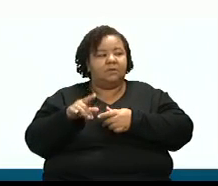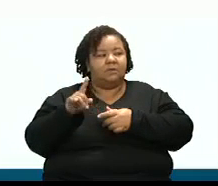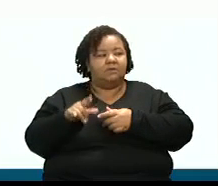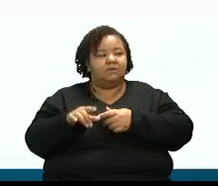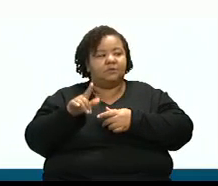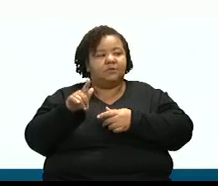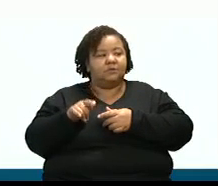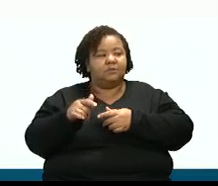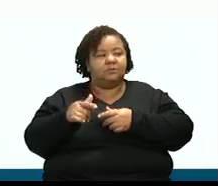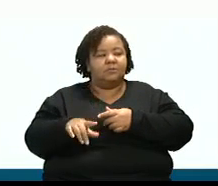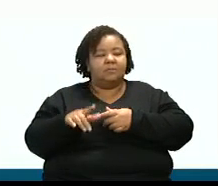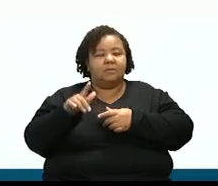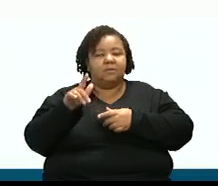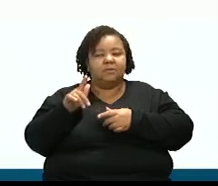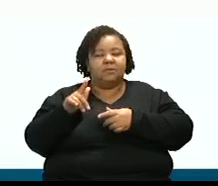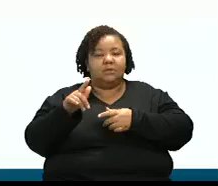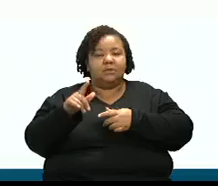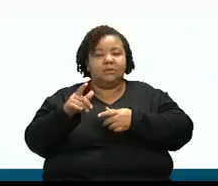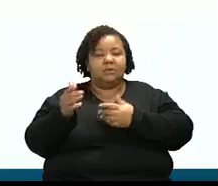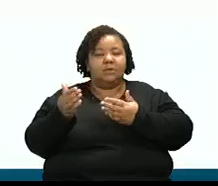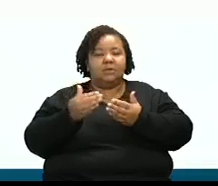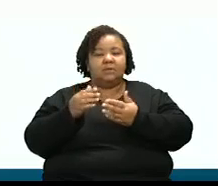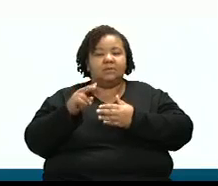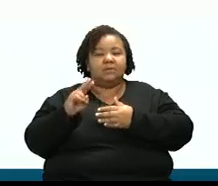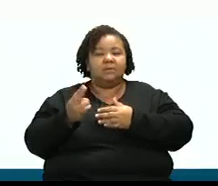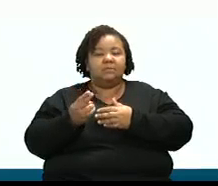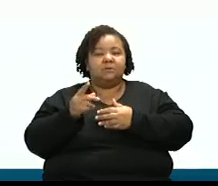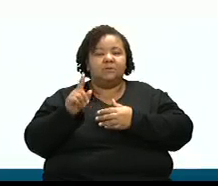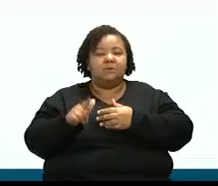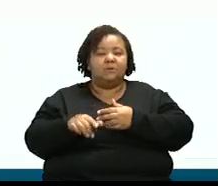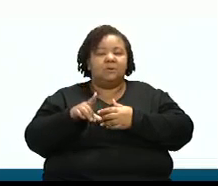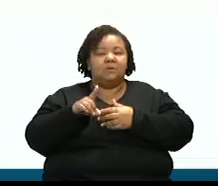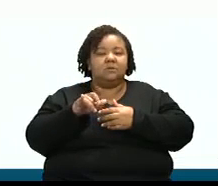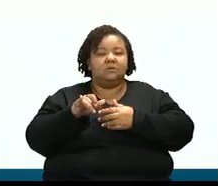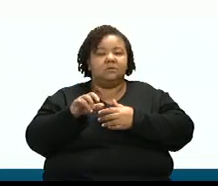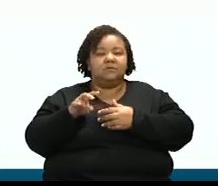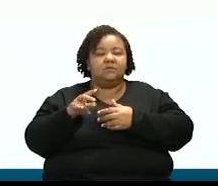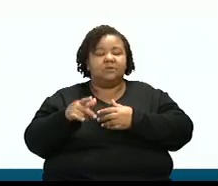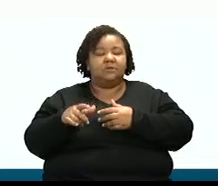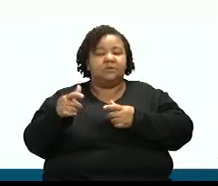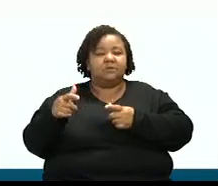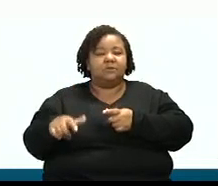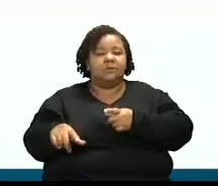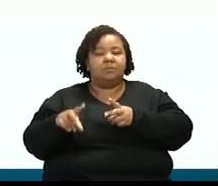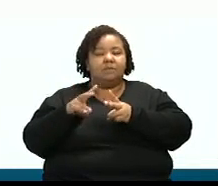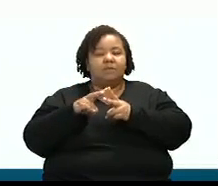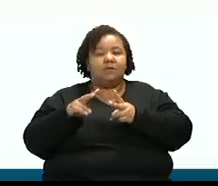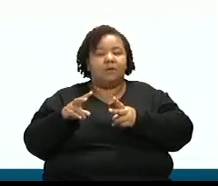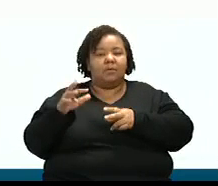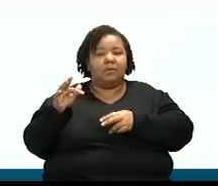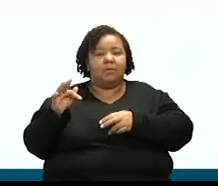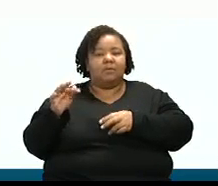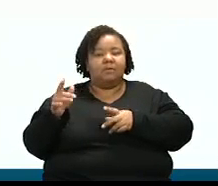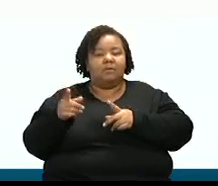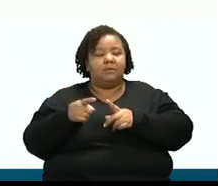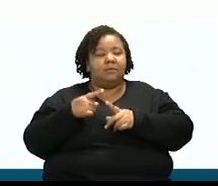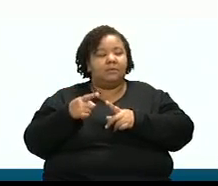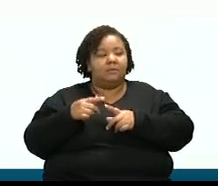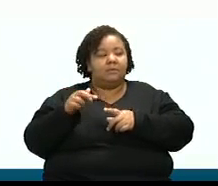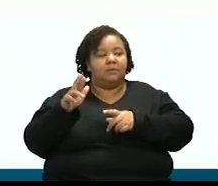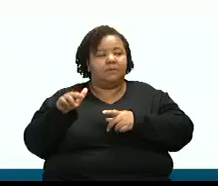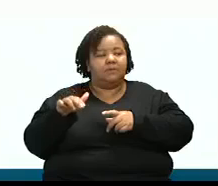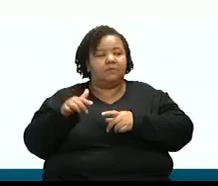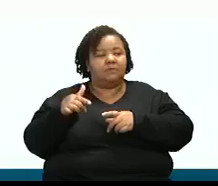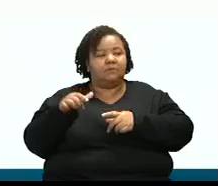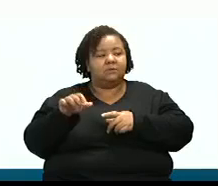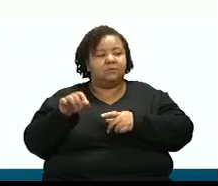de g em relação a y, nada mais é do que um divergente do campo vetorial f, cuja primeira função componente é